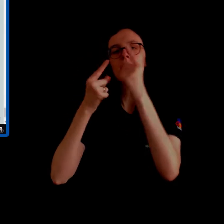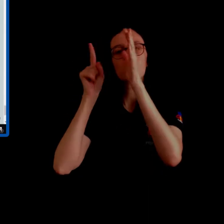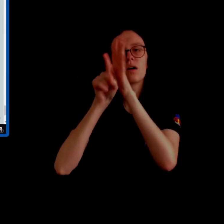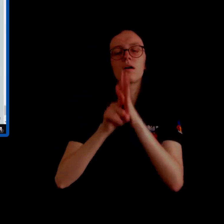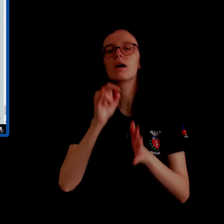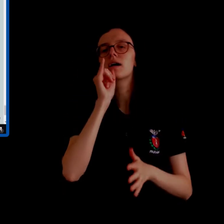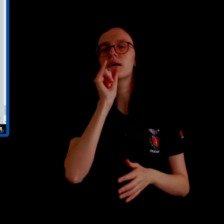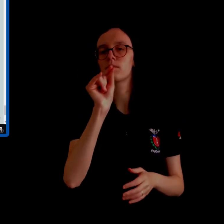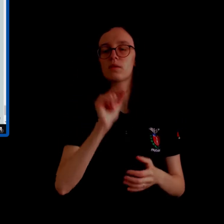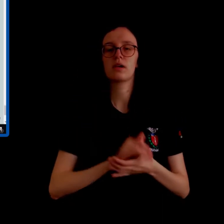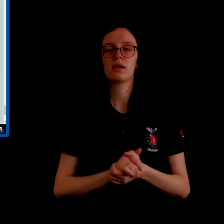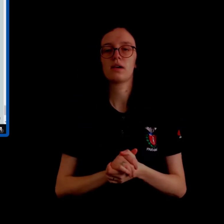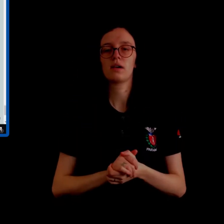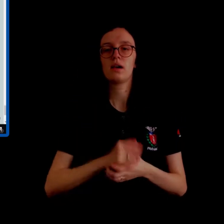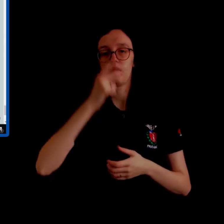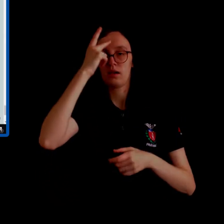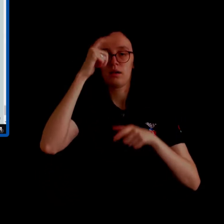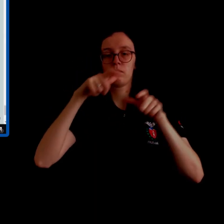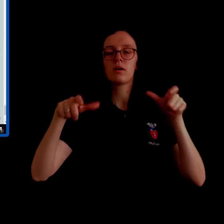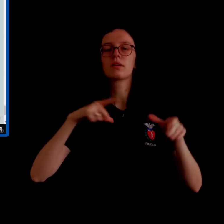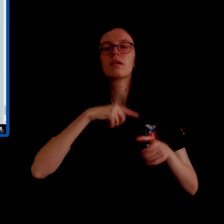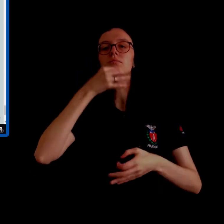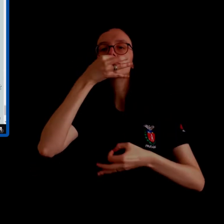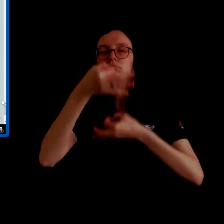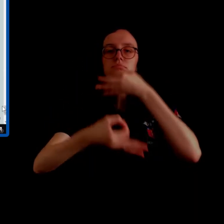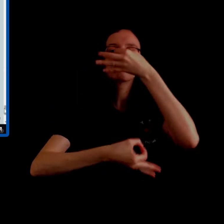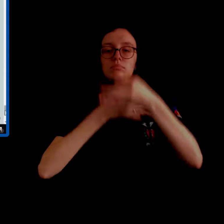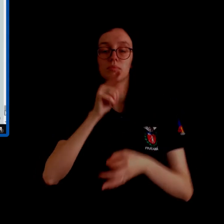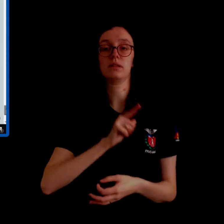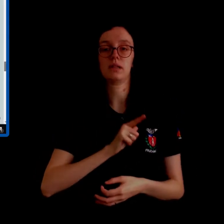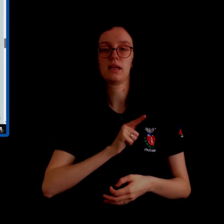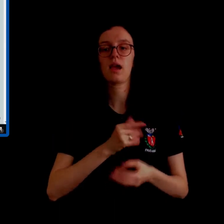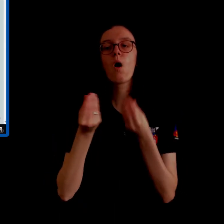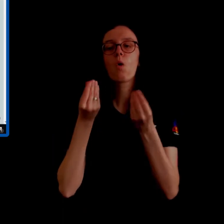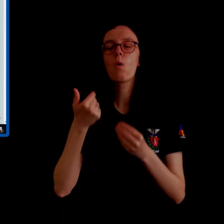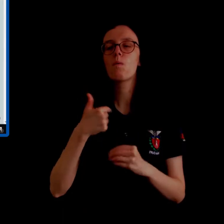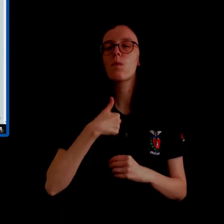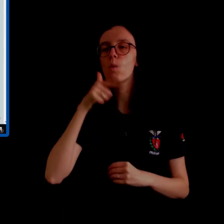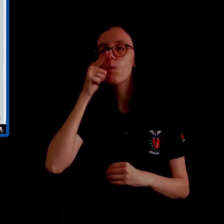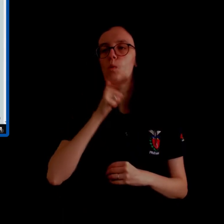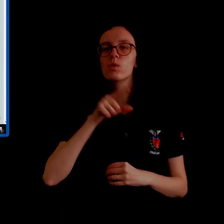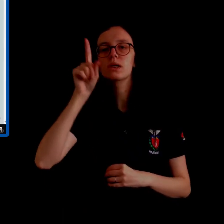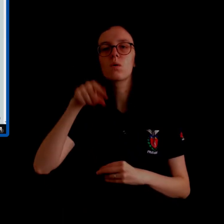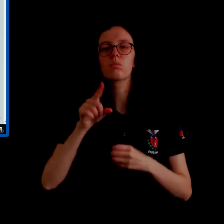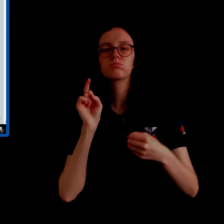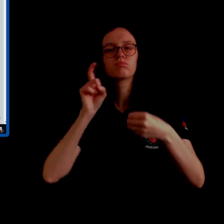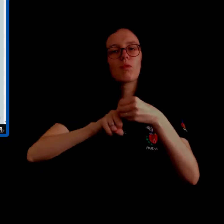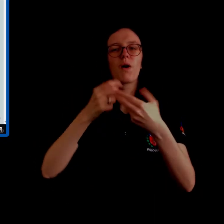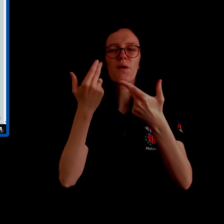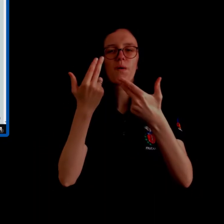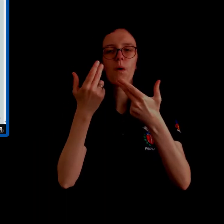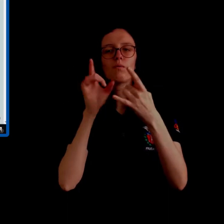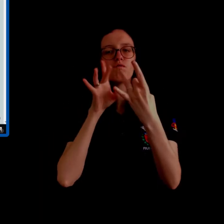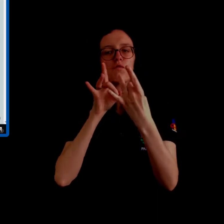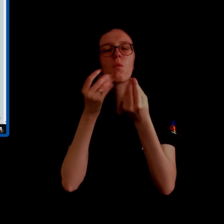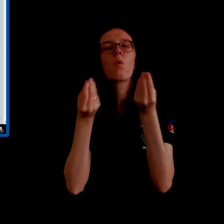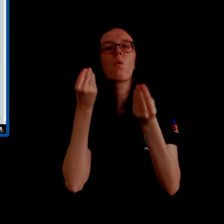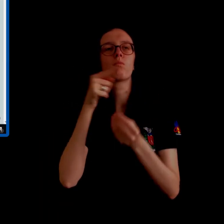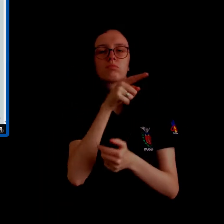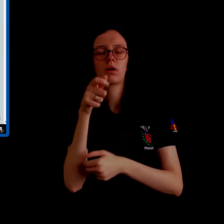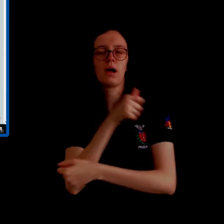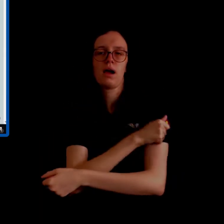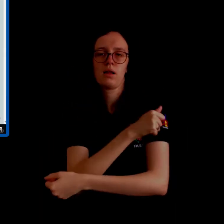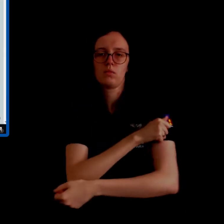em que as pessoas elas fizeram comentários, né? E aí como que eu faço para devolver esses comentários para os